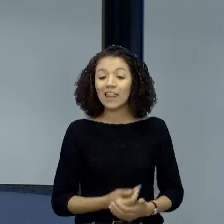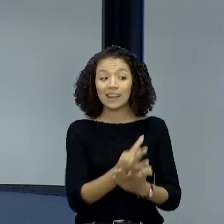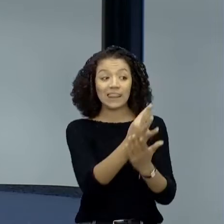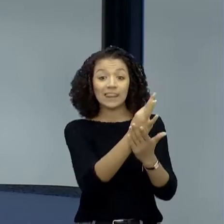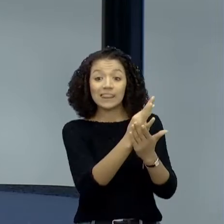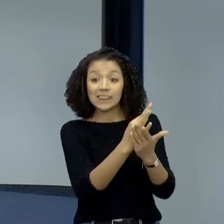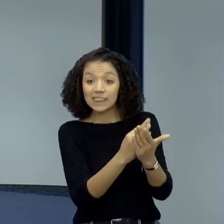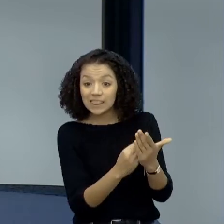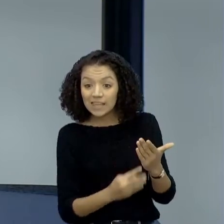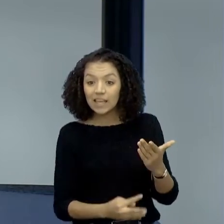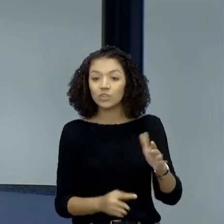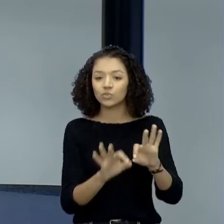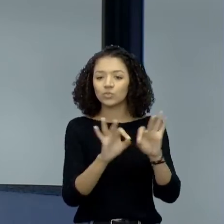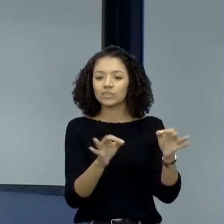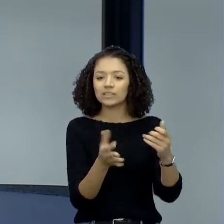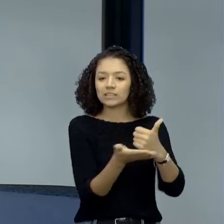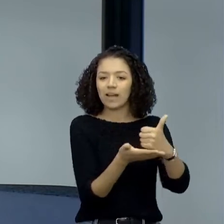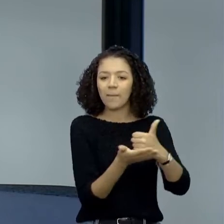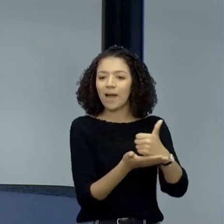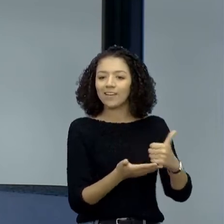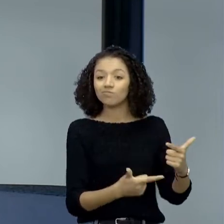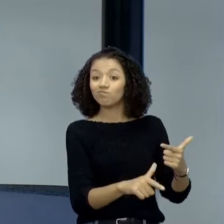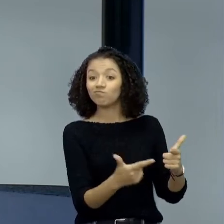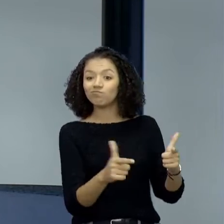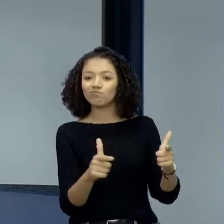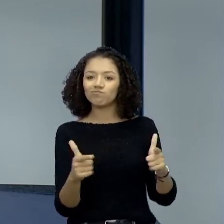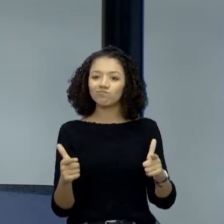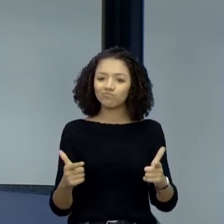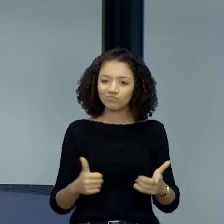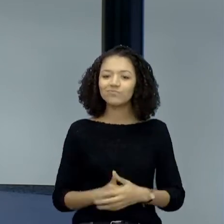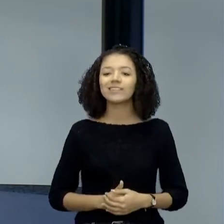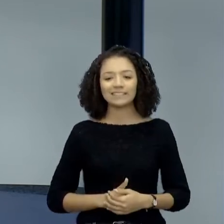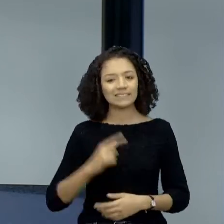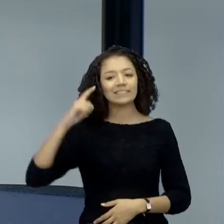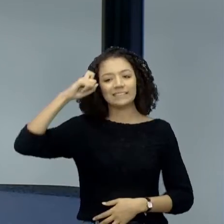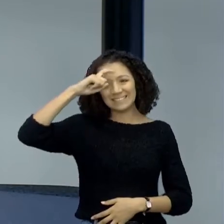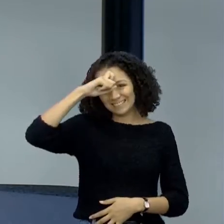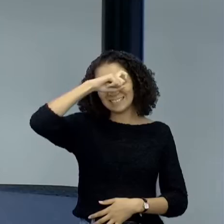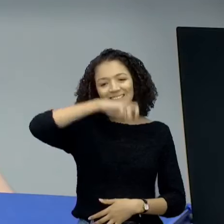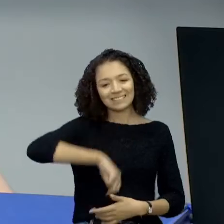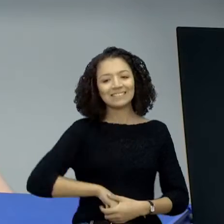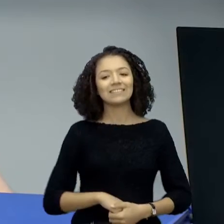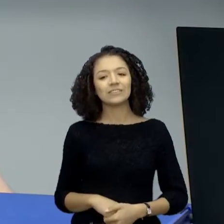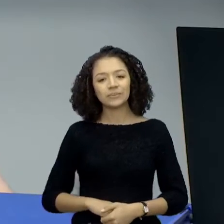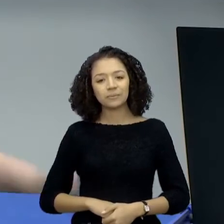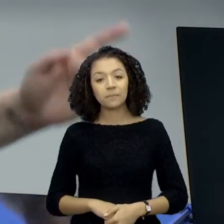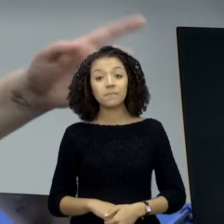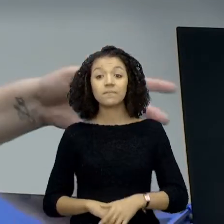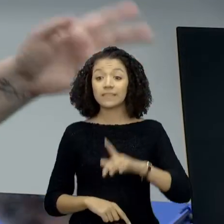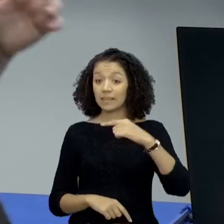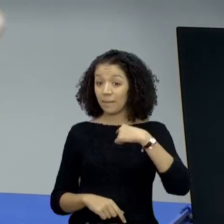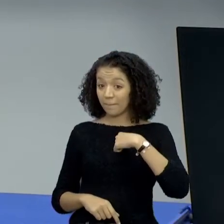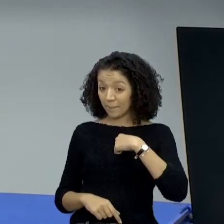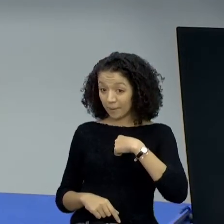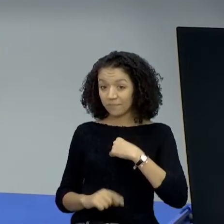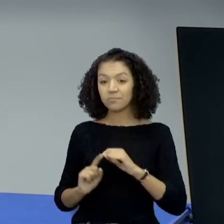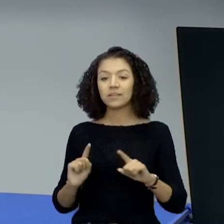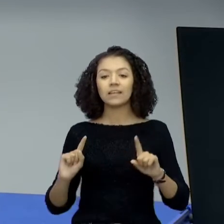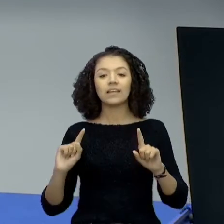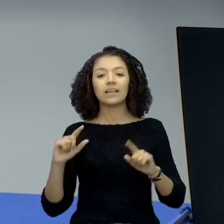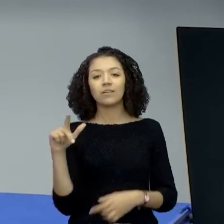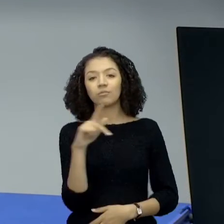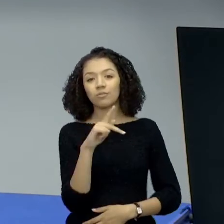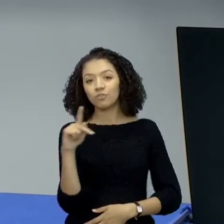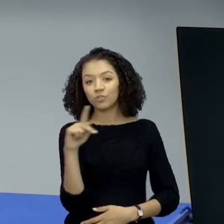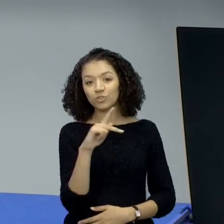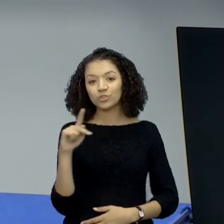que fizessem sentido para o aluno, na hora de recomendar ou coisas do tipo. E você sabe que, para mim, para os professores de sala